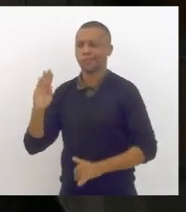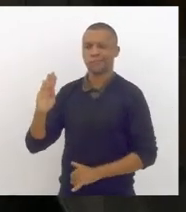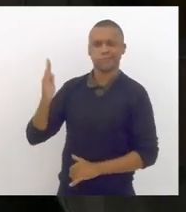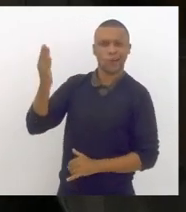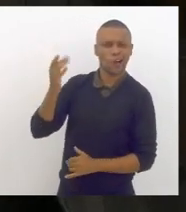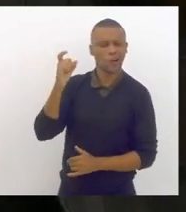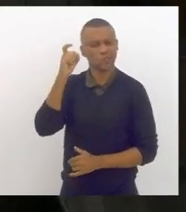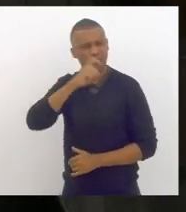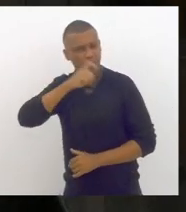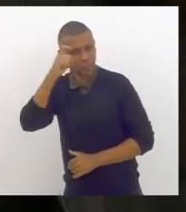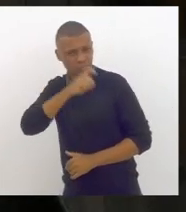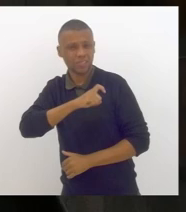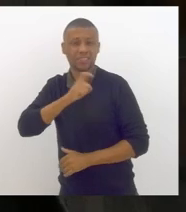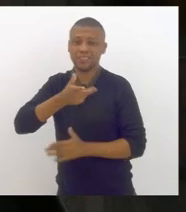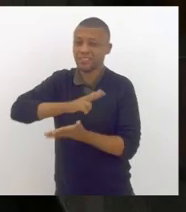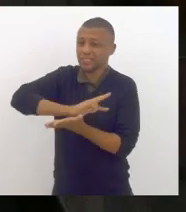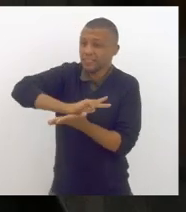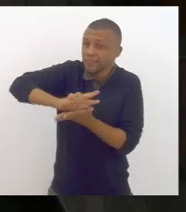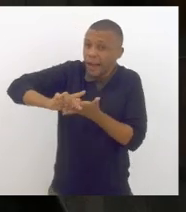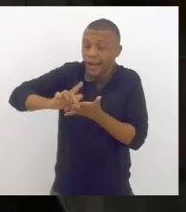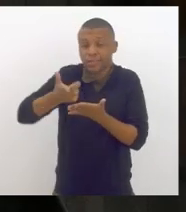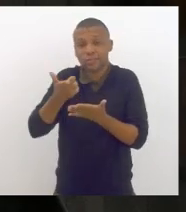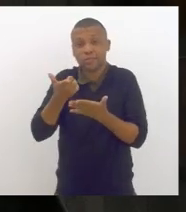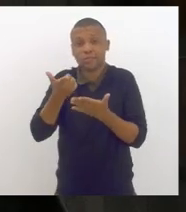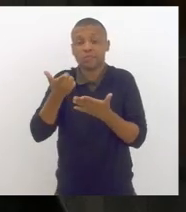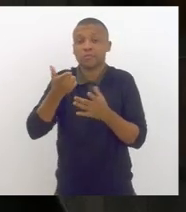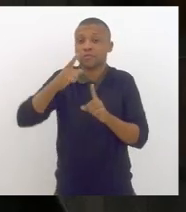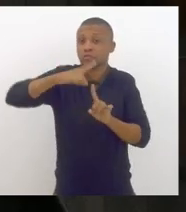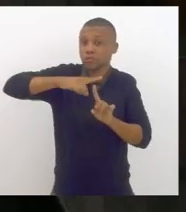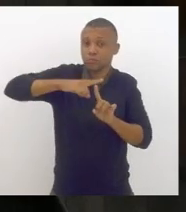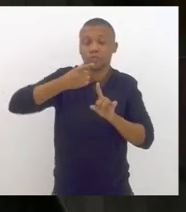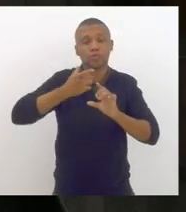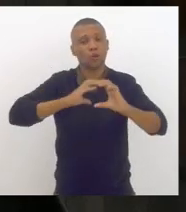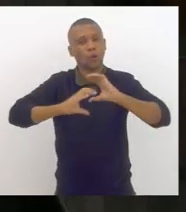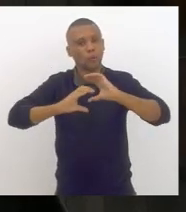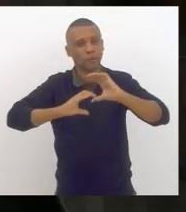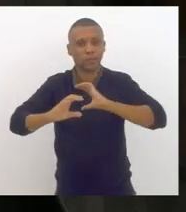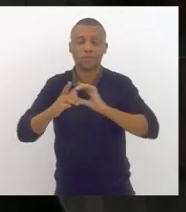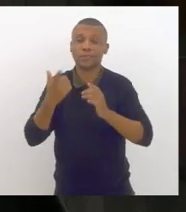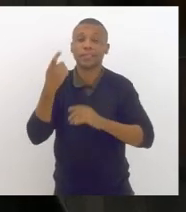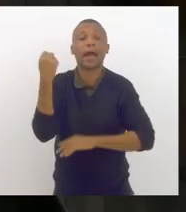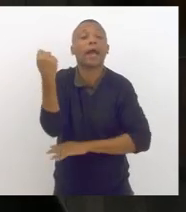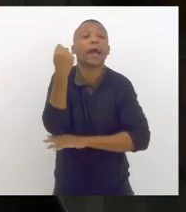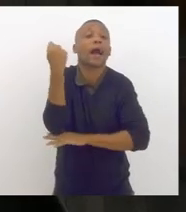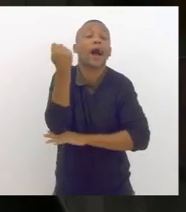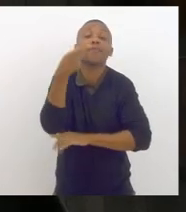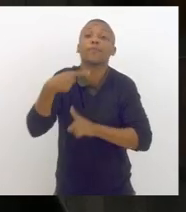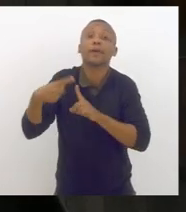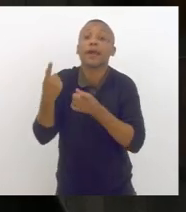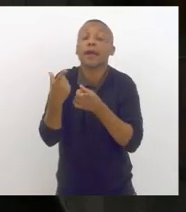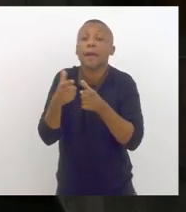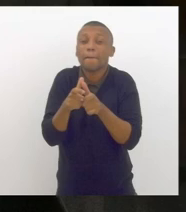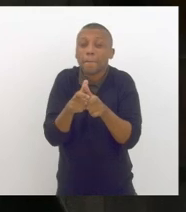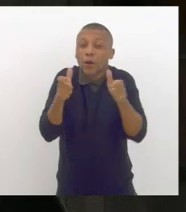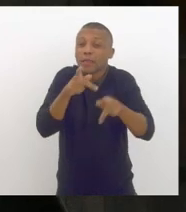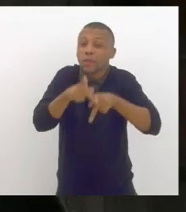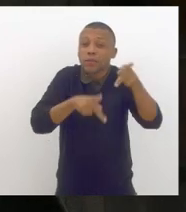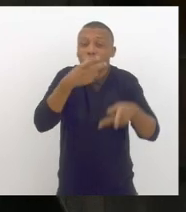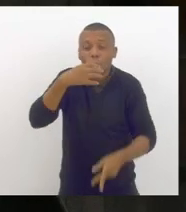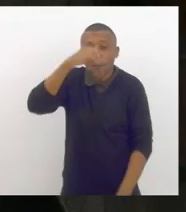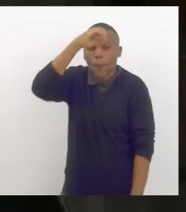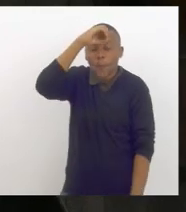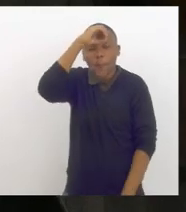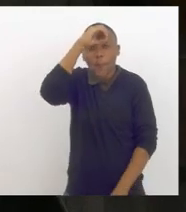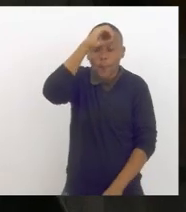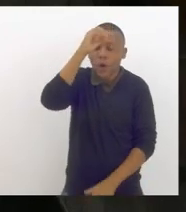manchetes de diferentes veículos isso também é muito grave porque muitos incautos acabam levando em conta